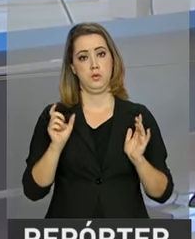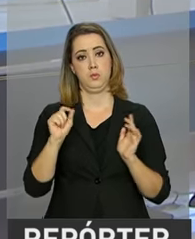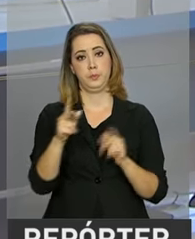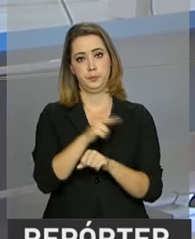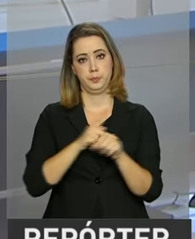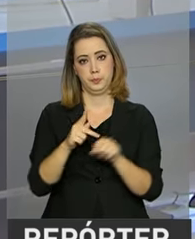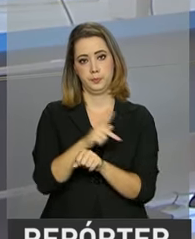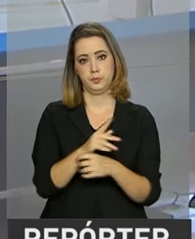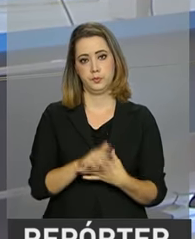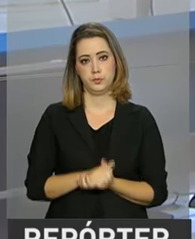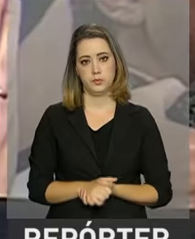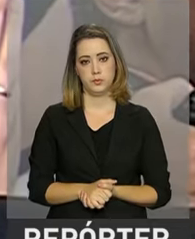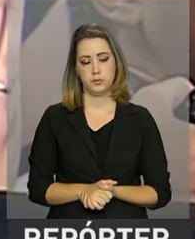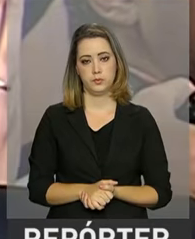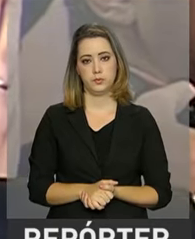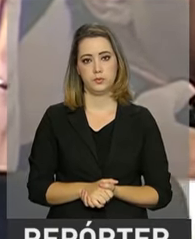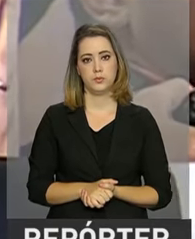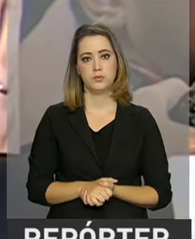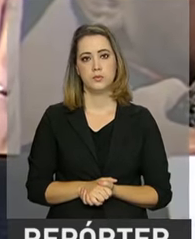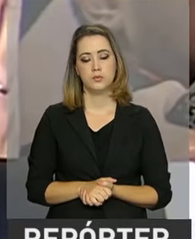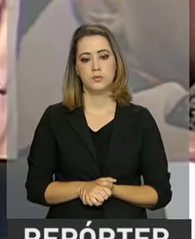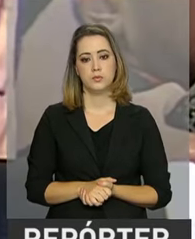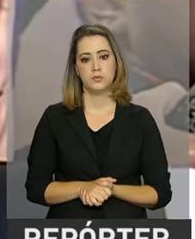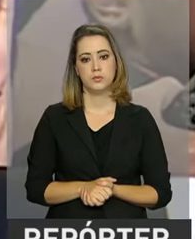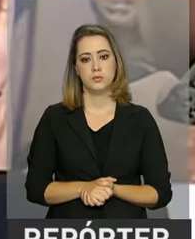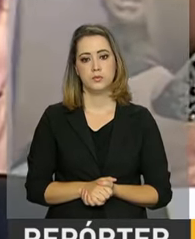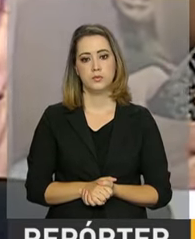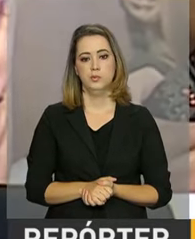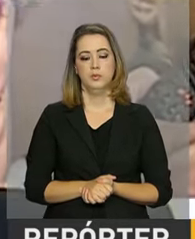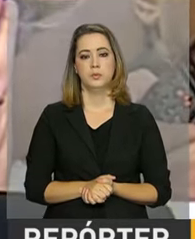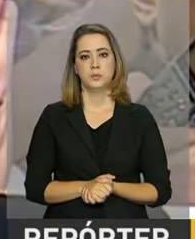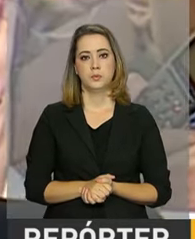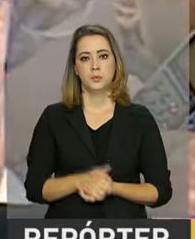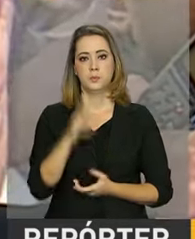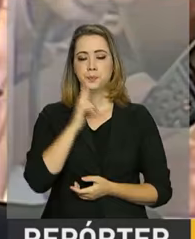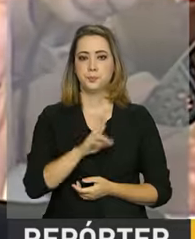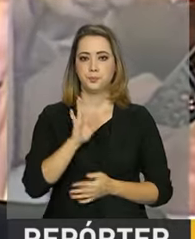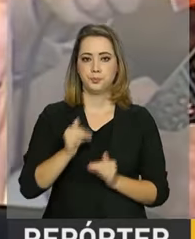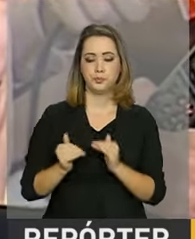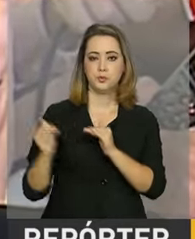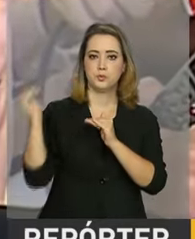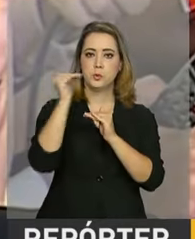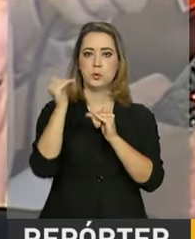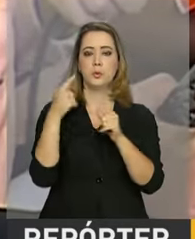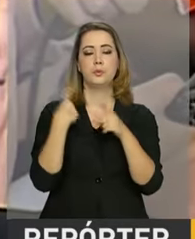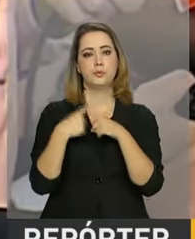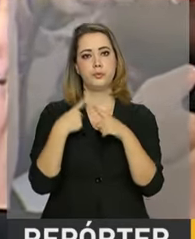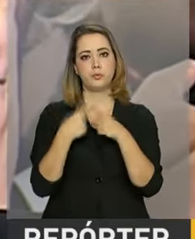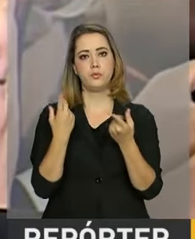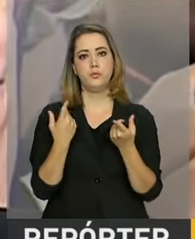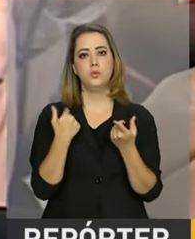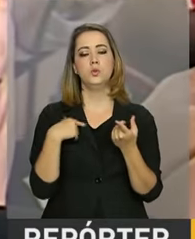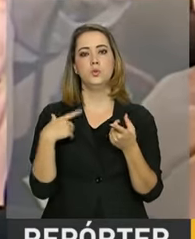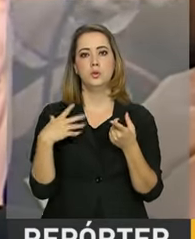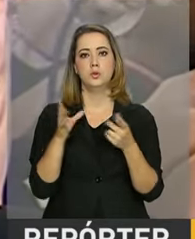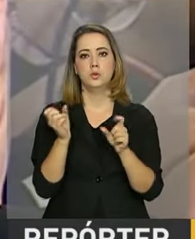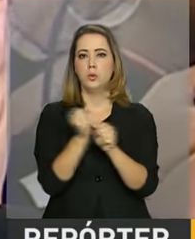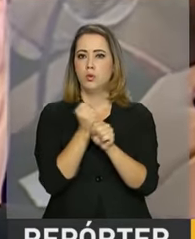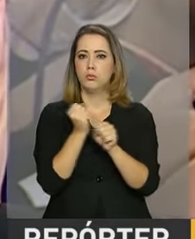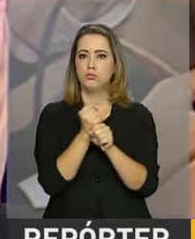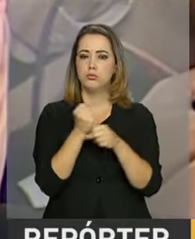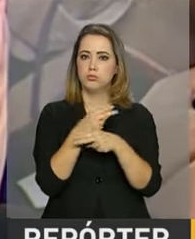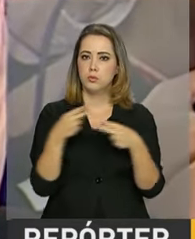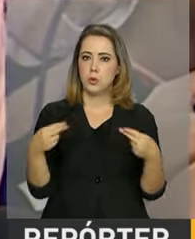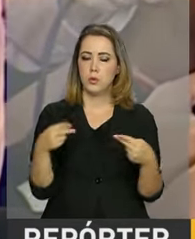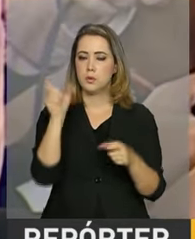riquezas do país. O resultado subiu bastante, tanto por conta de uma questão estrutural, por conta do